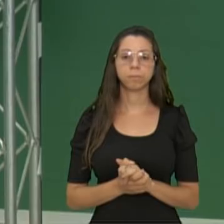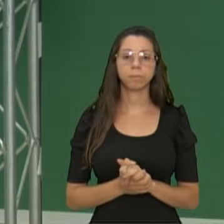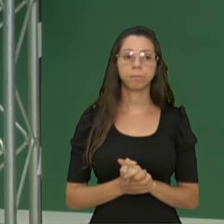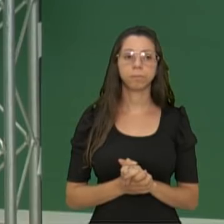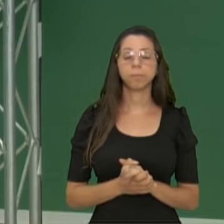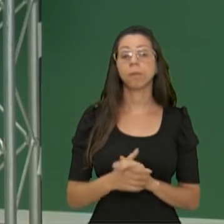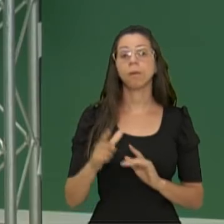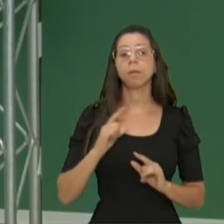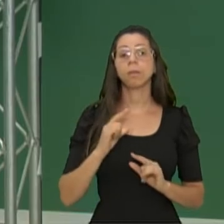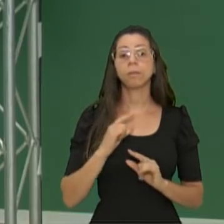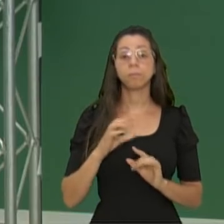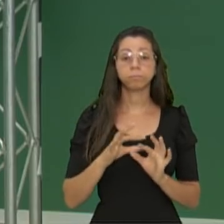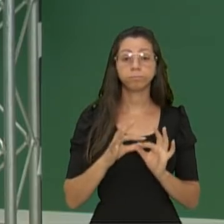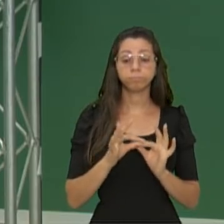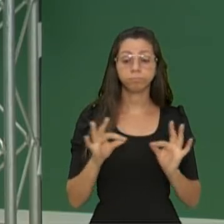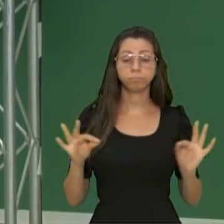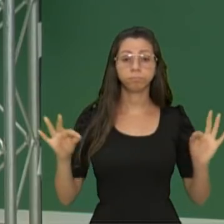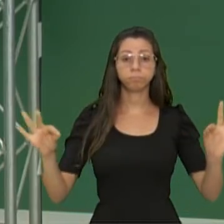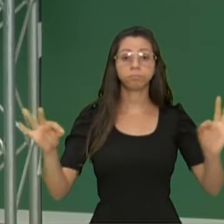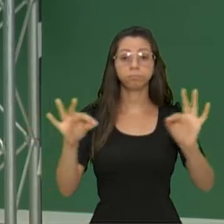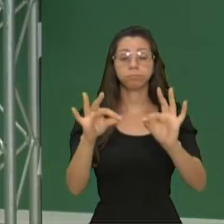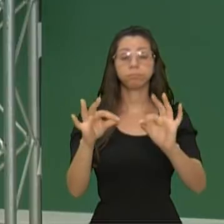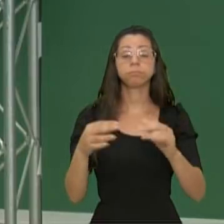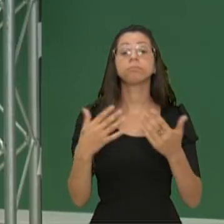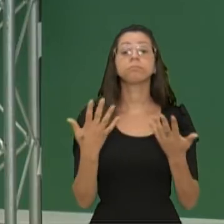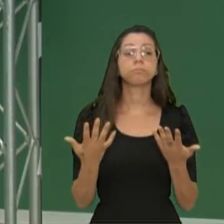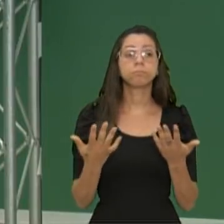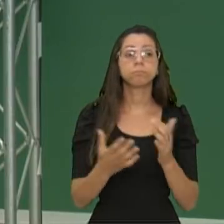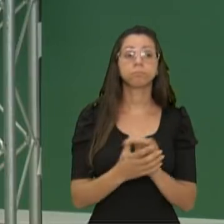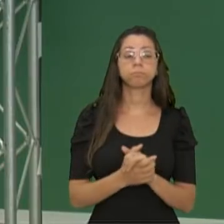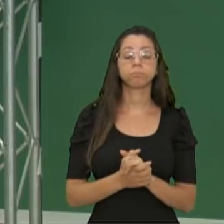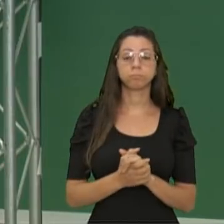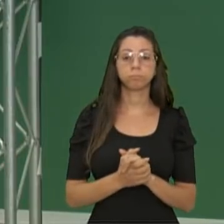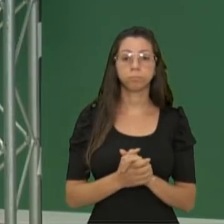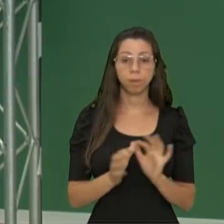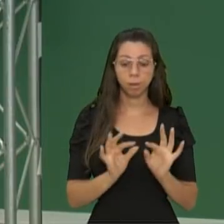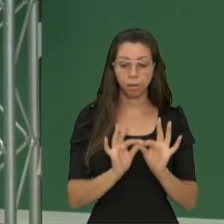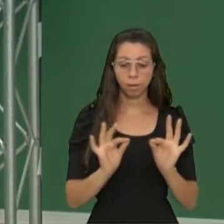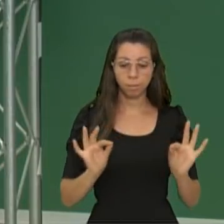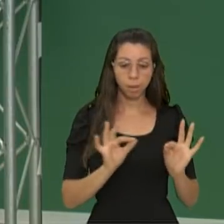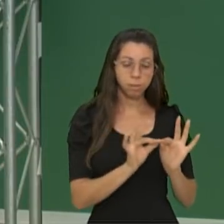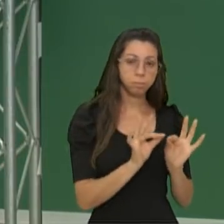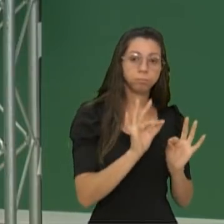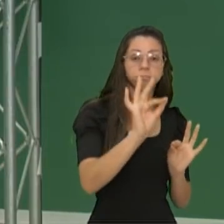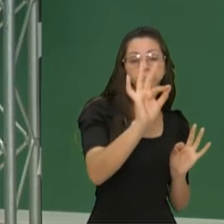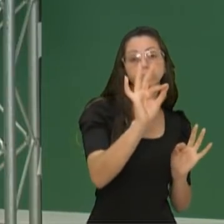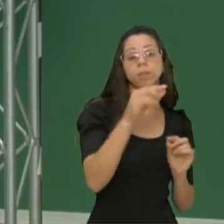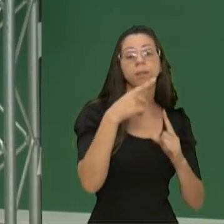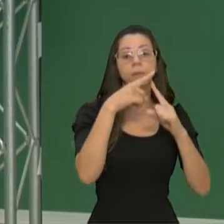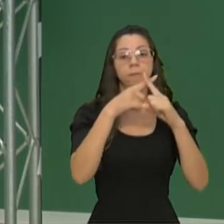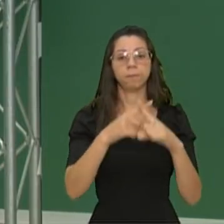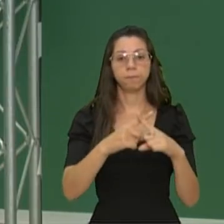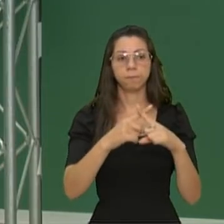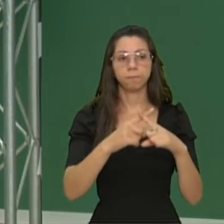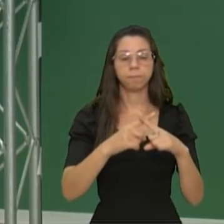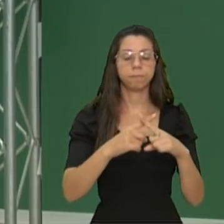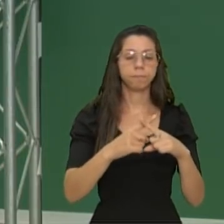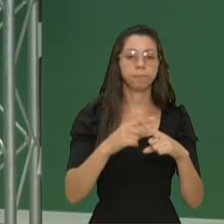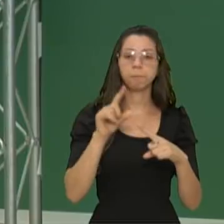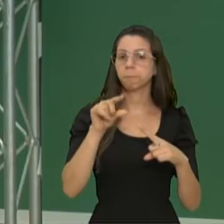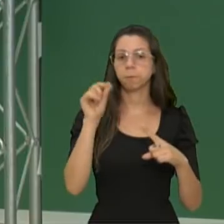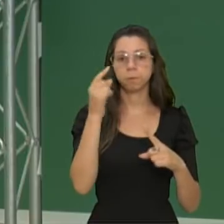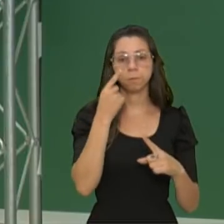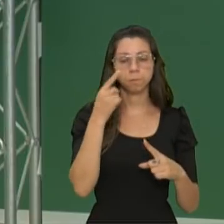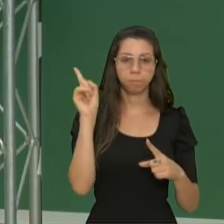que eu tenho de área de retângulo? A área de retângulo é base vezes altura ou comprimento vezes largura, como você preferir